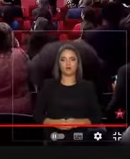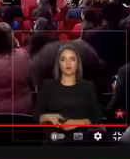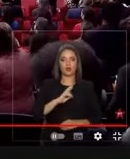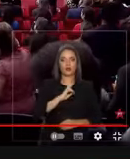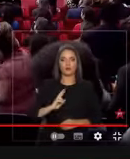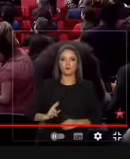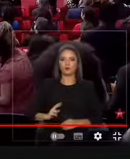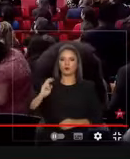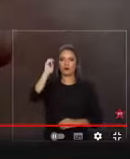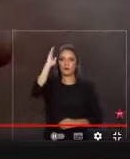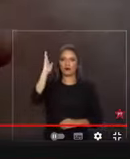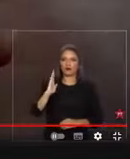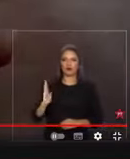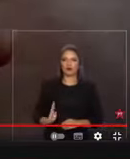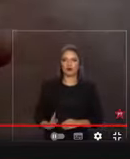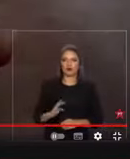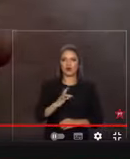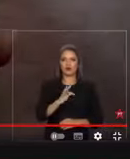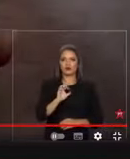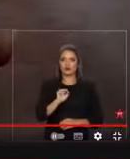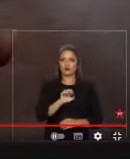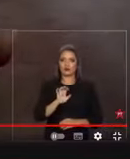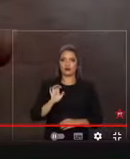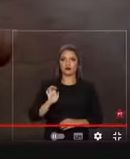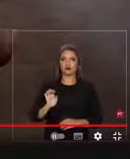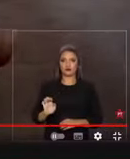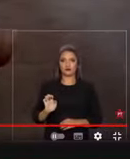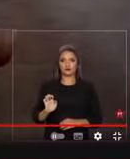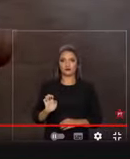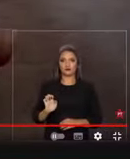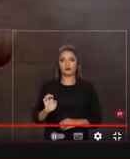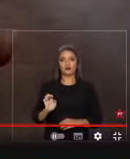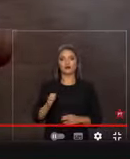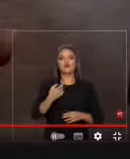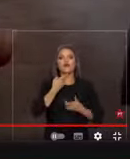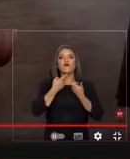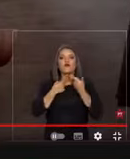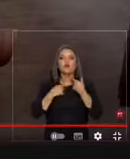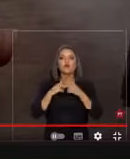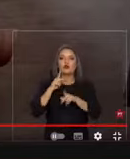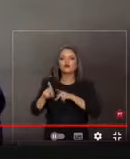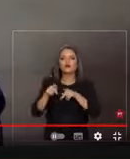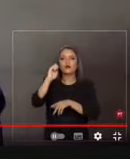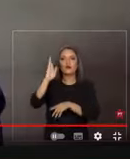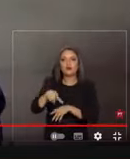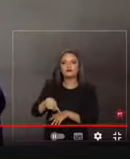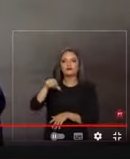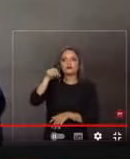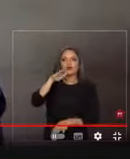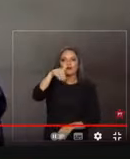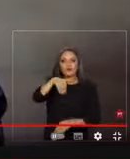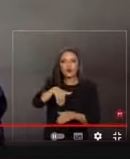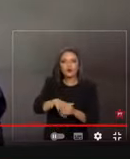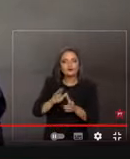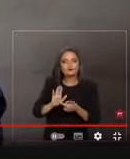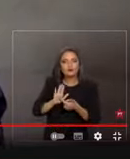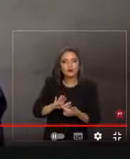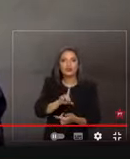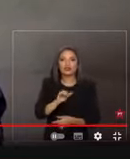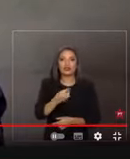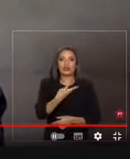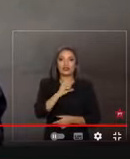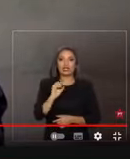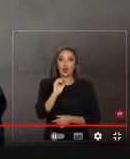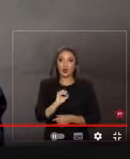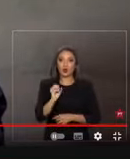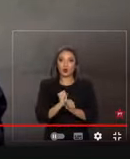República Federativa do Brasil, Tribunal Superior Eleitoral. Pela vontade do povo brasileiro, expressa nas urnas, em 30